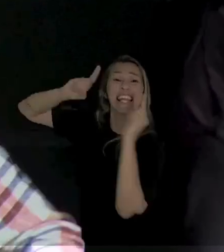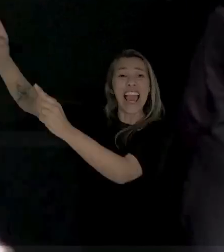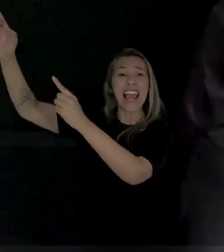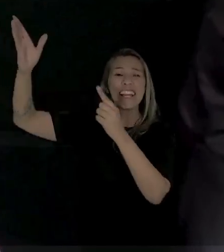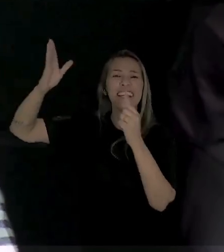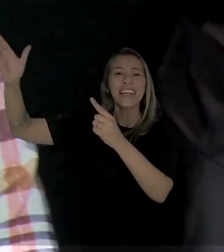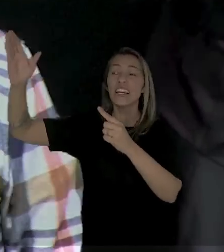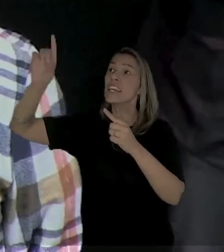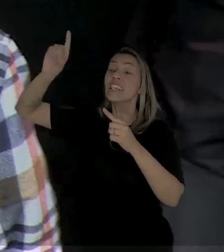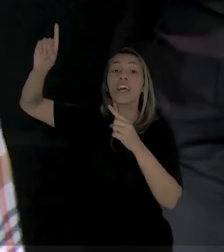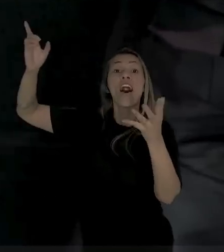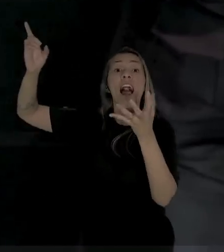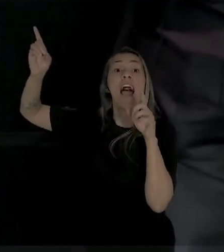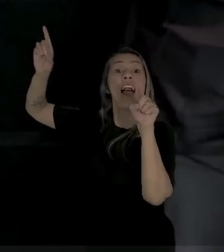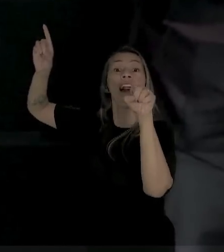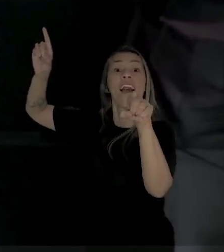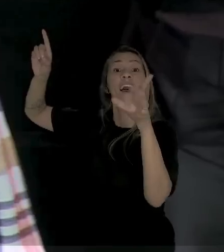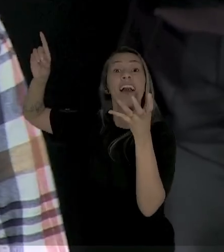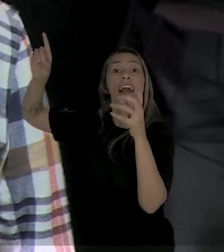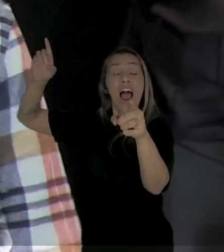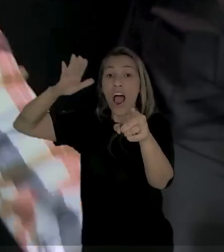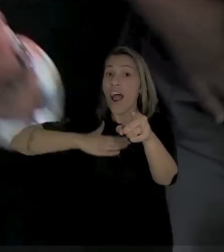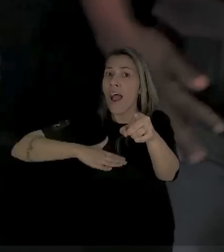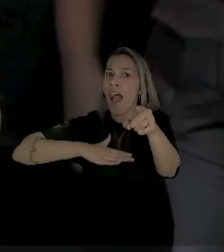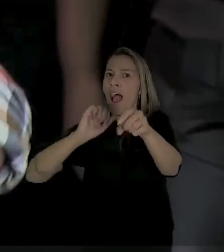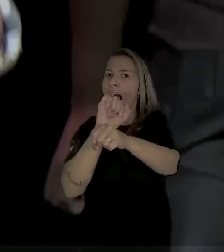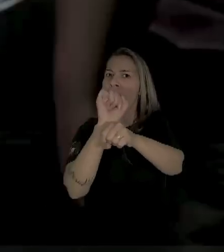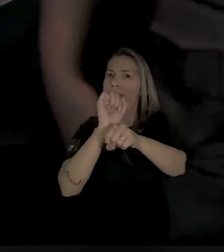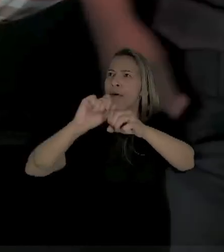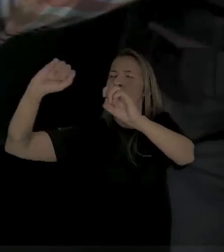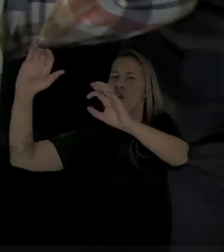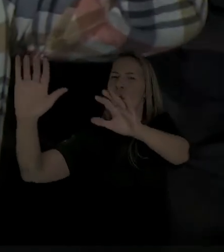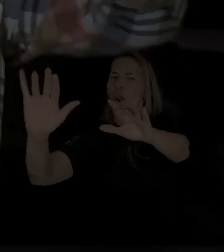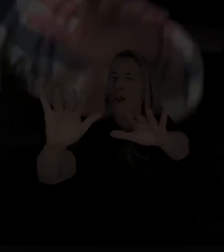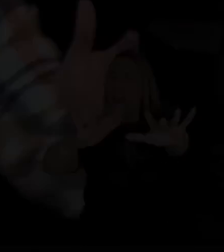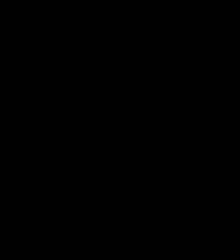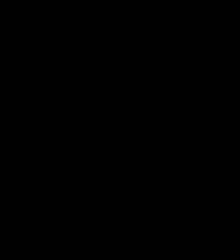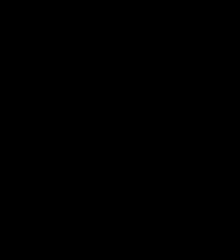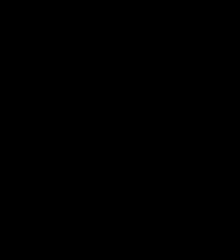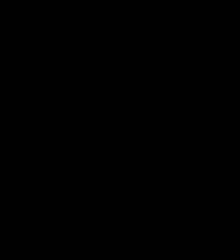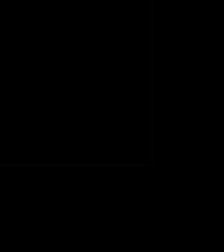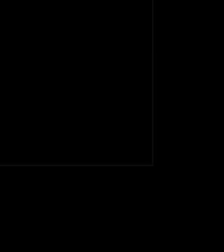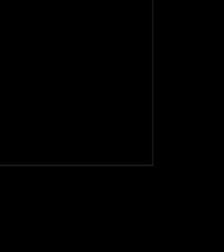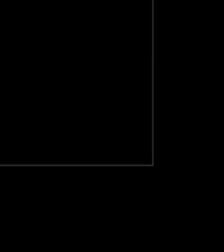aí agora. Aguarde passar o vento. Esse vento vai passar. Lava chore e canta na basura.